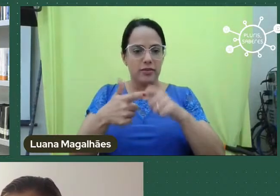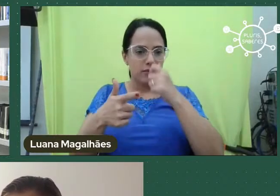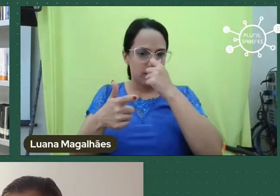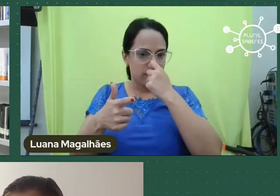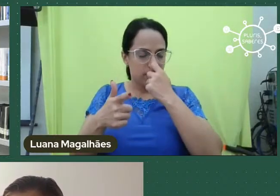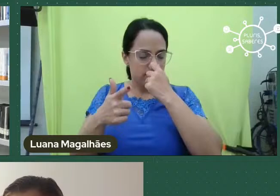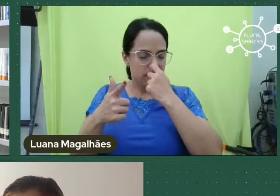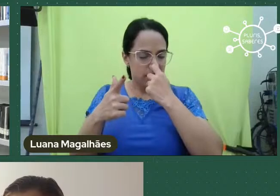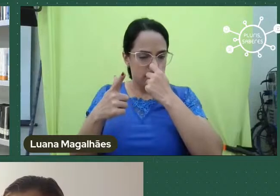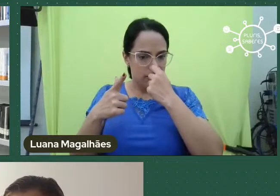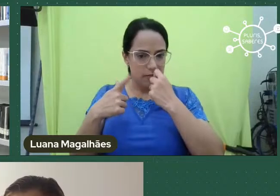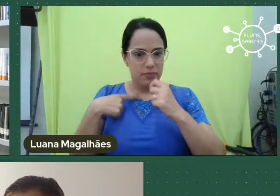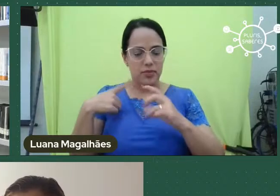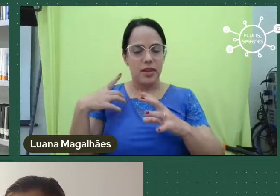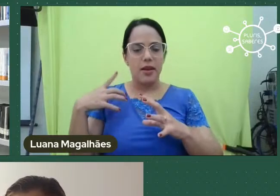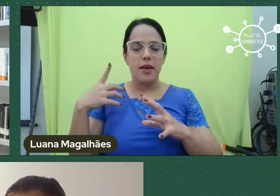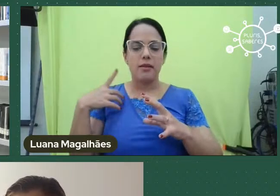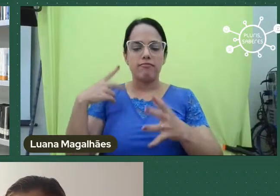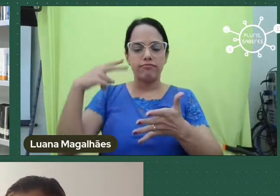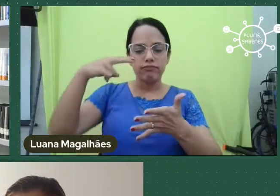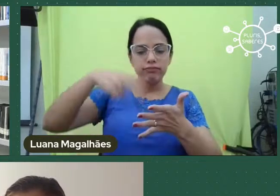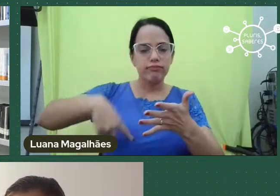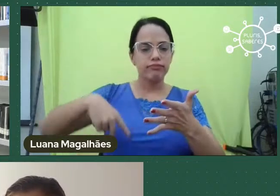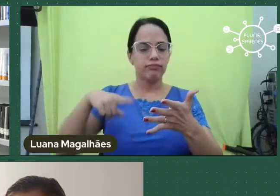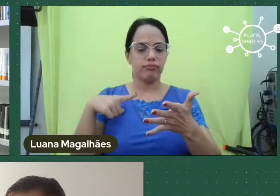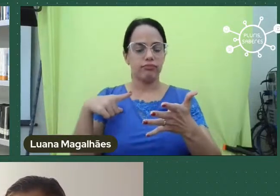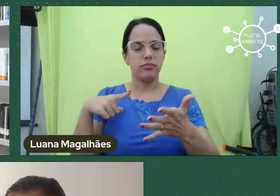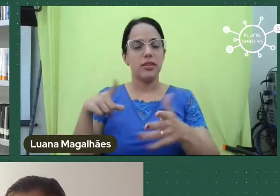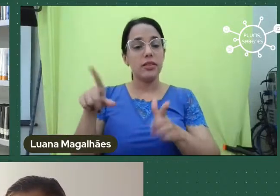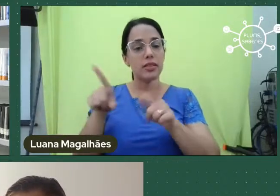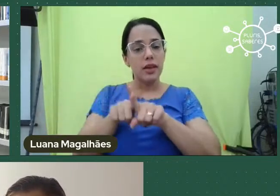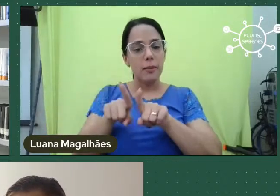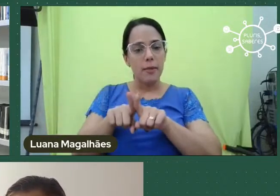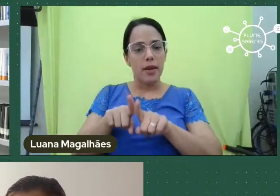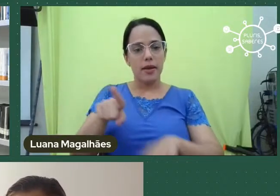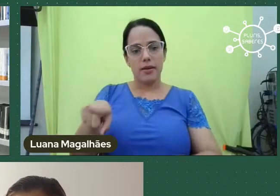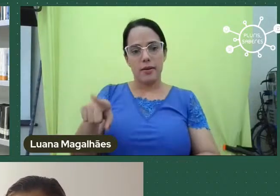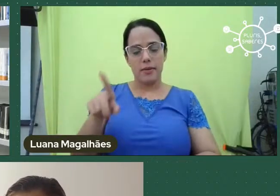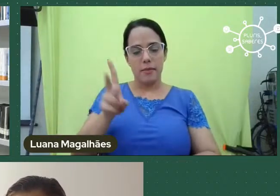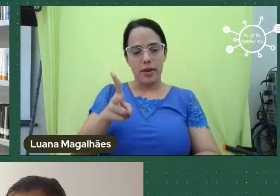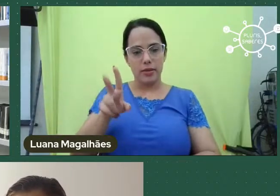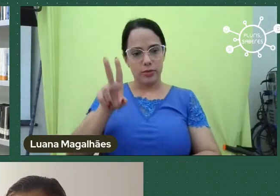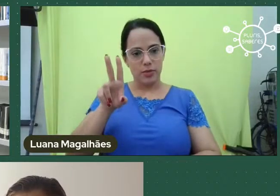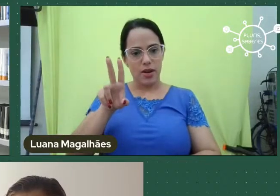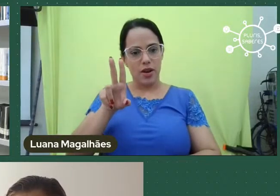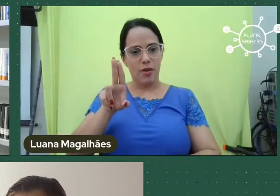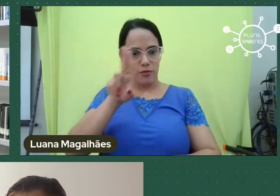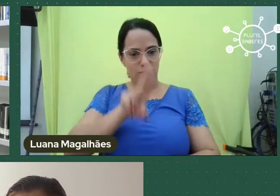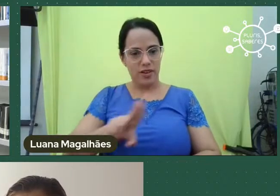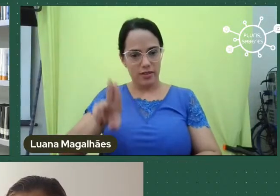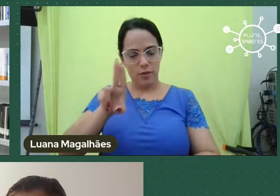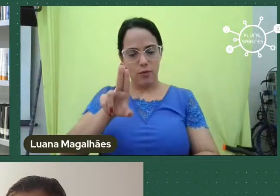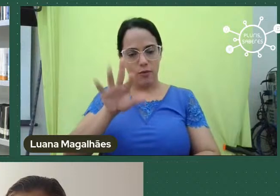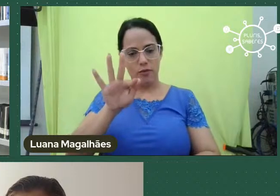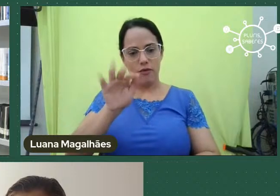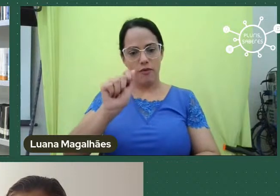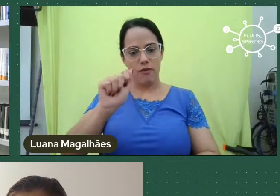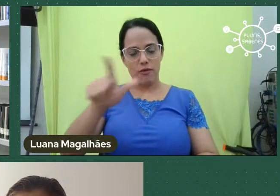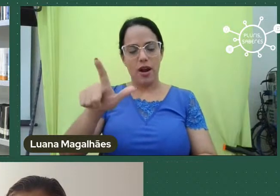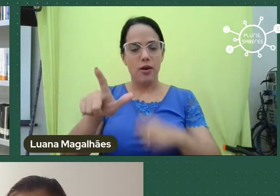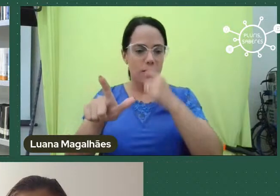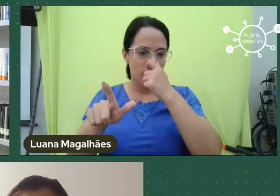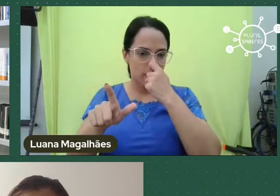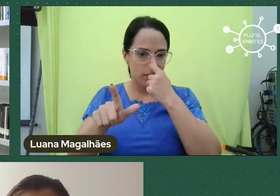Revisão de Prontuários, também da UFAL. Ela atua diretamente com projetos de